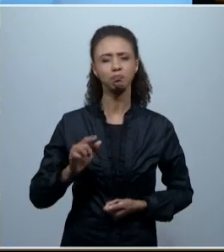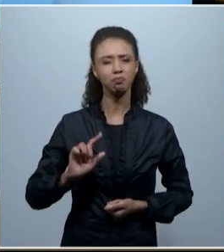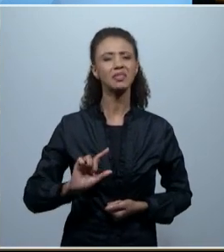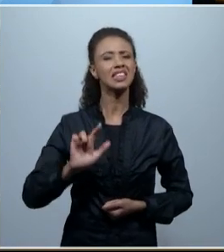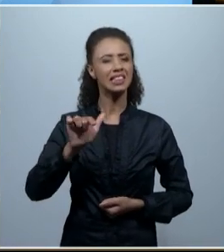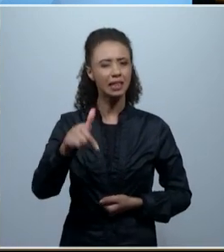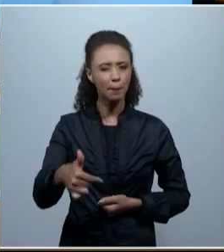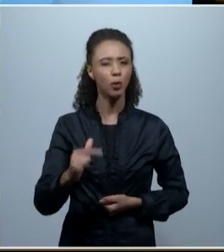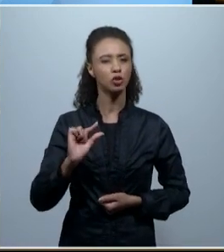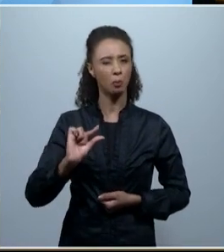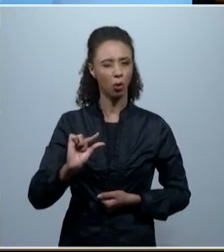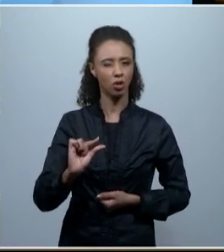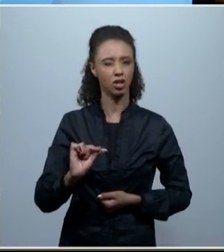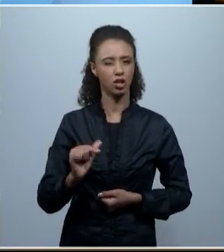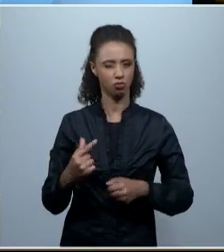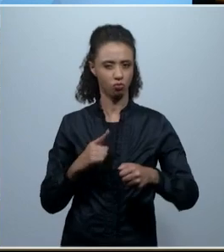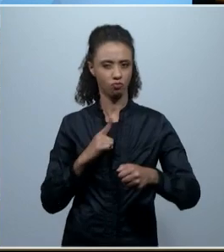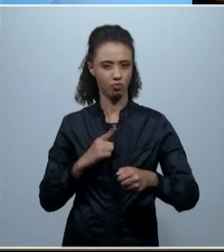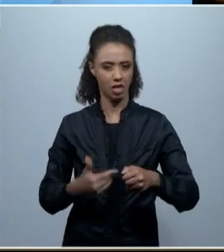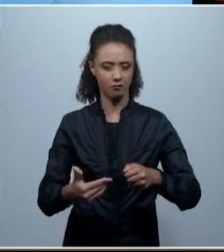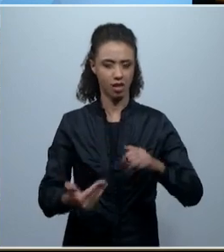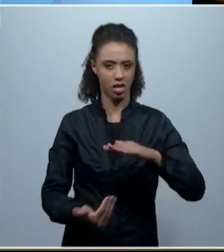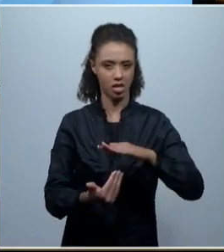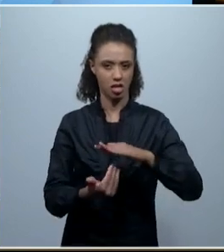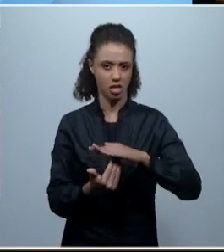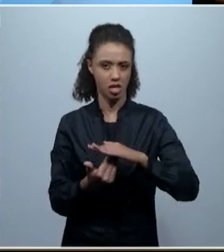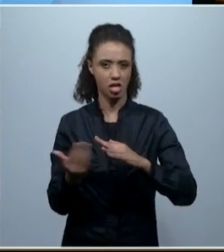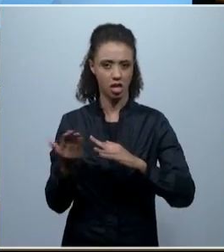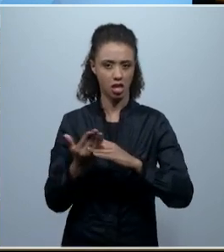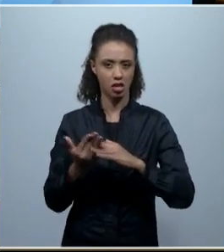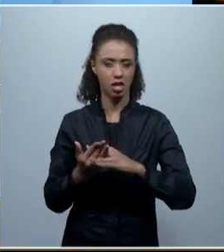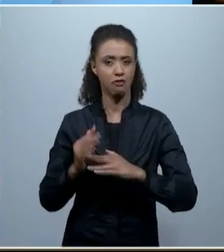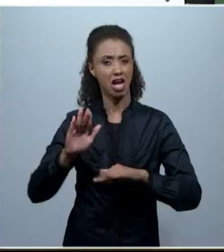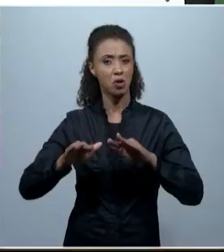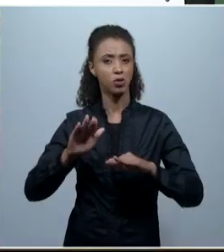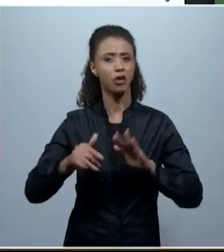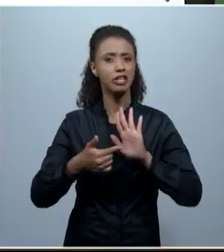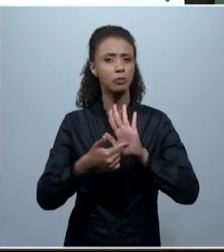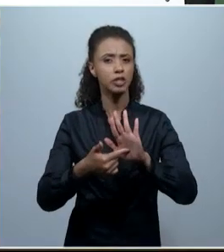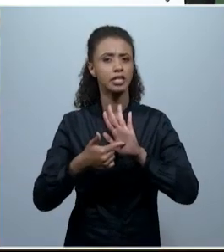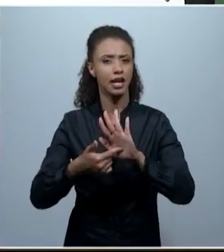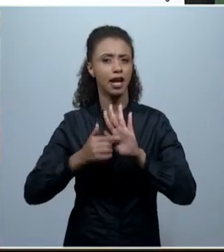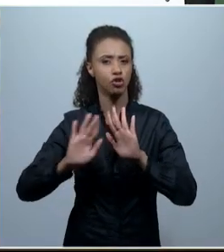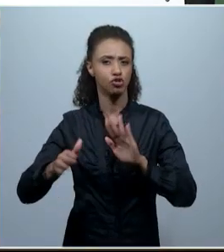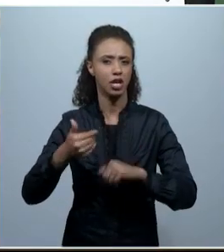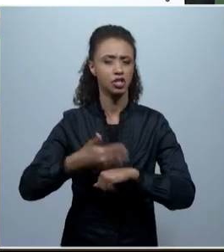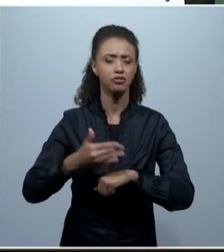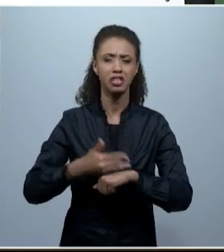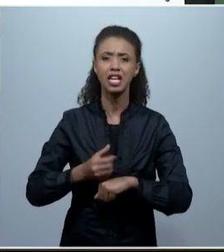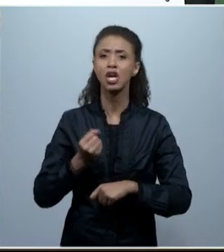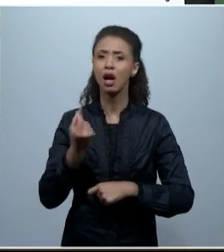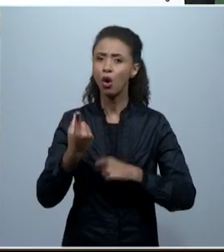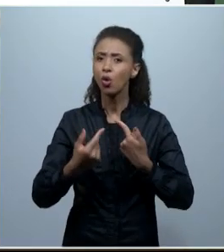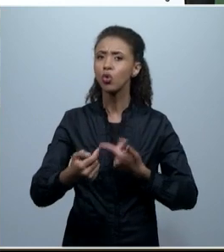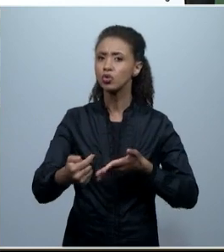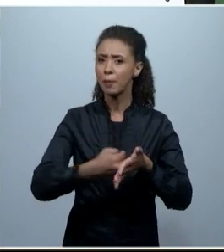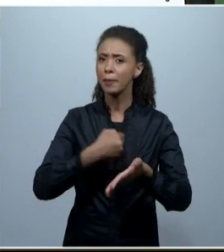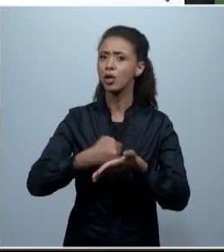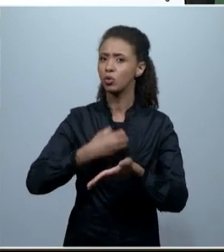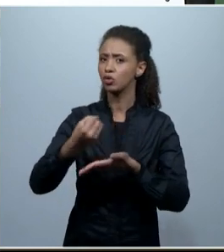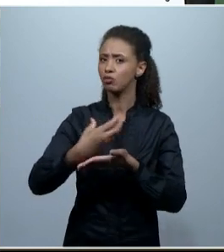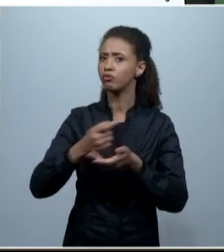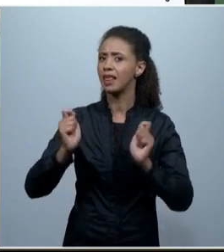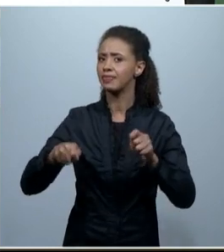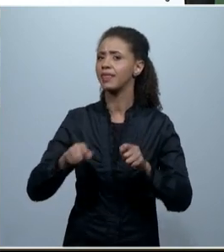pouquinho talvez depois que a gente voltar do intervalo apresentar a solução de mais alguns exercícios em algumas perguntas que chegaram aqui e acho que a gente já pode a já pode